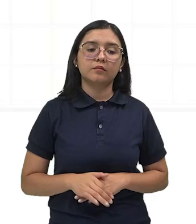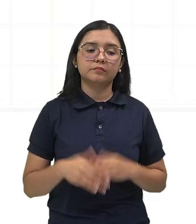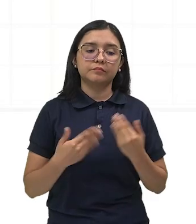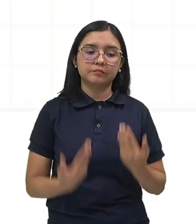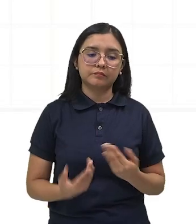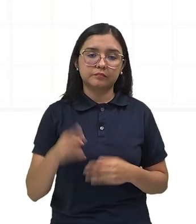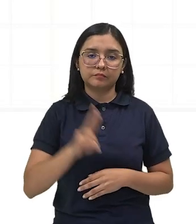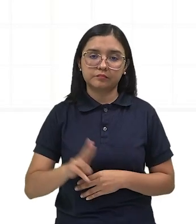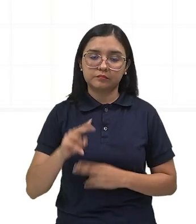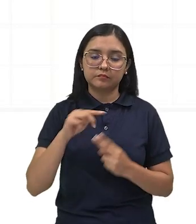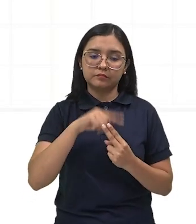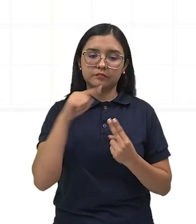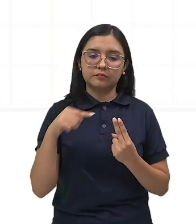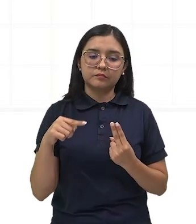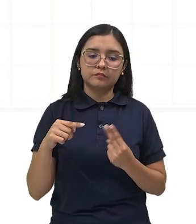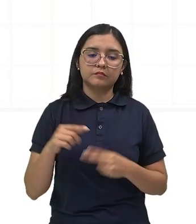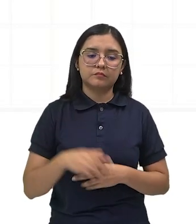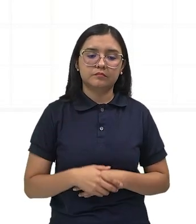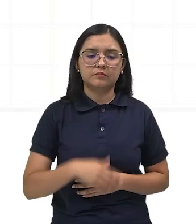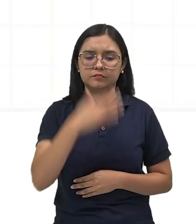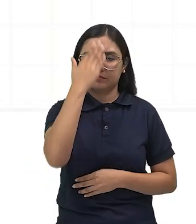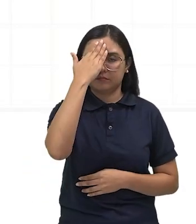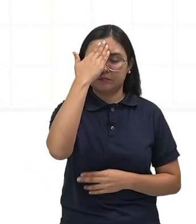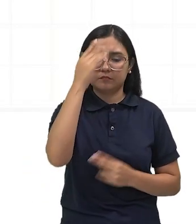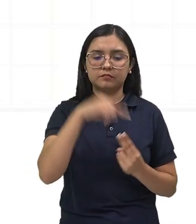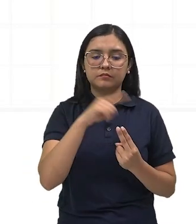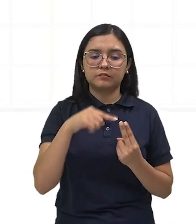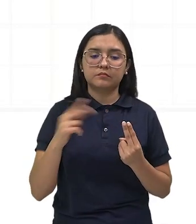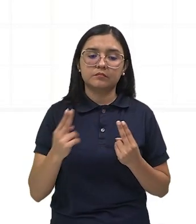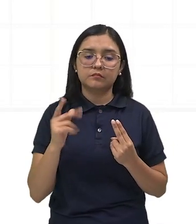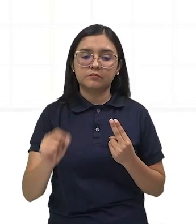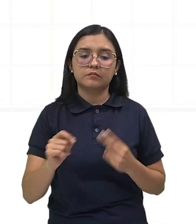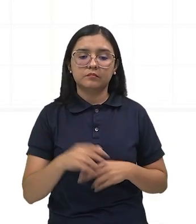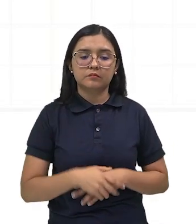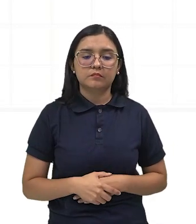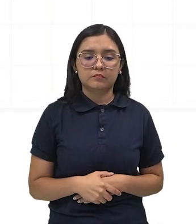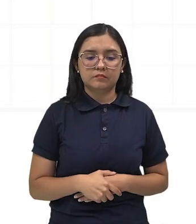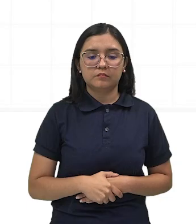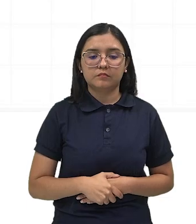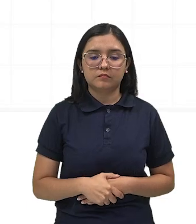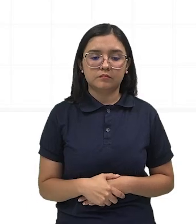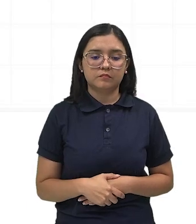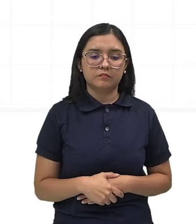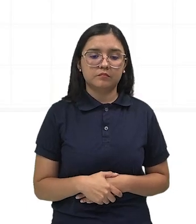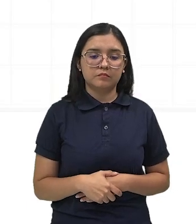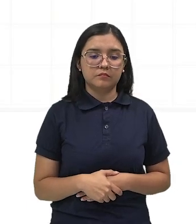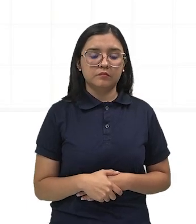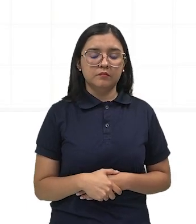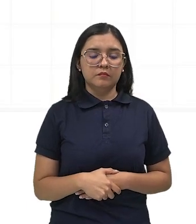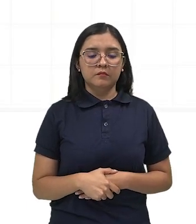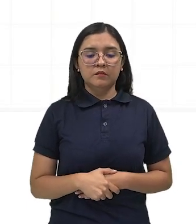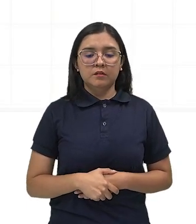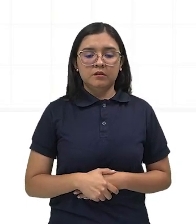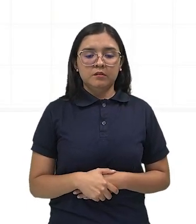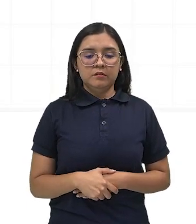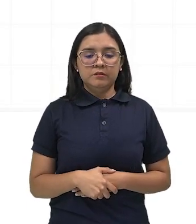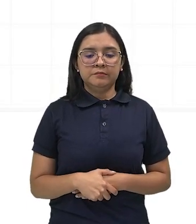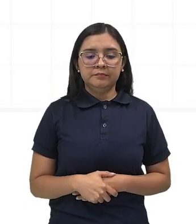π, nós já sabemos que o π ele é um número irracional